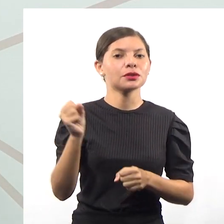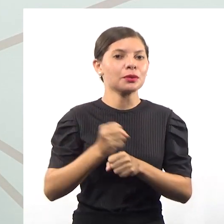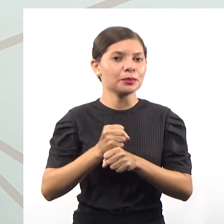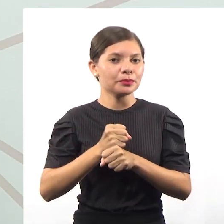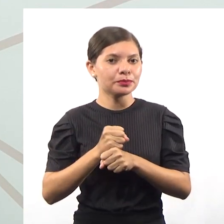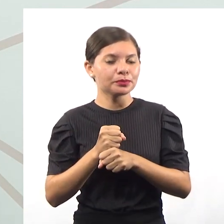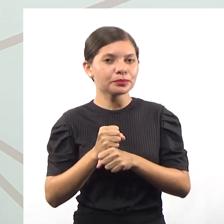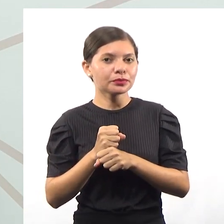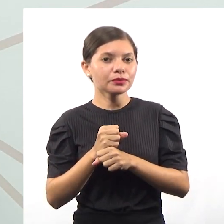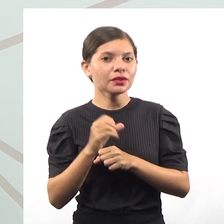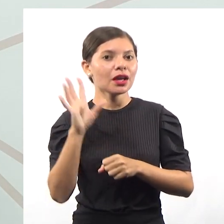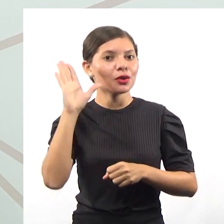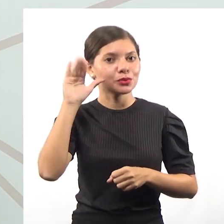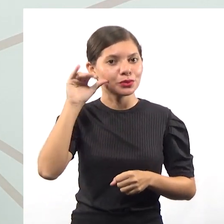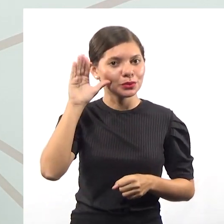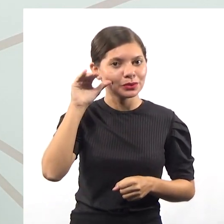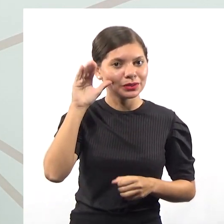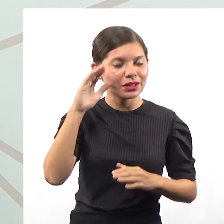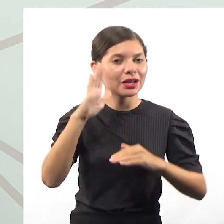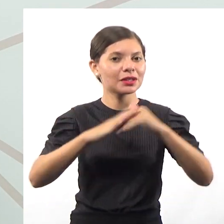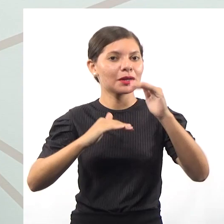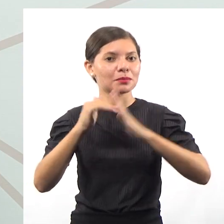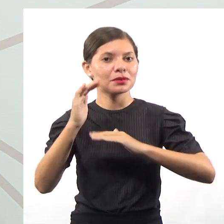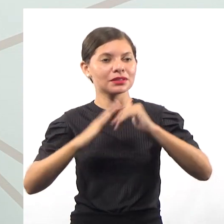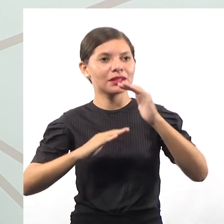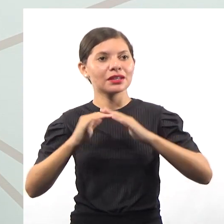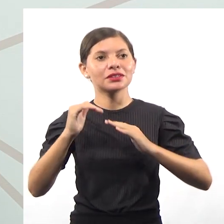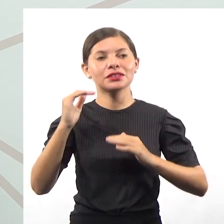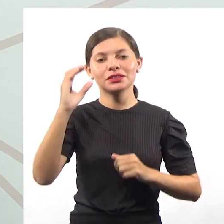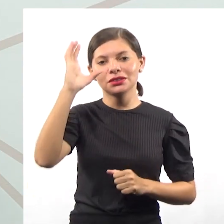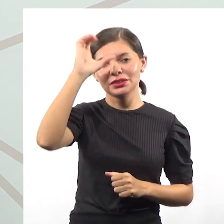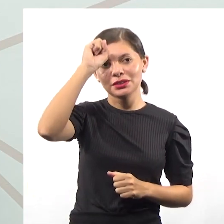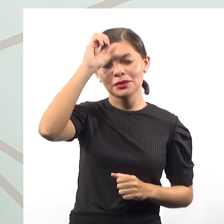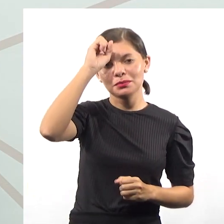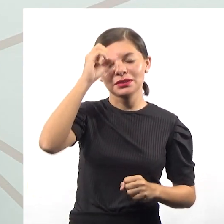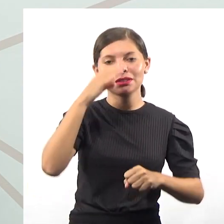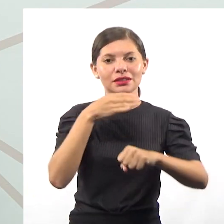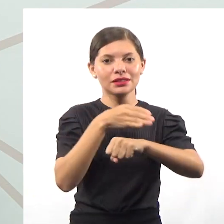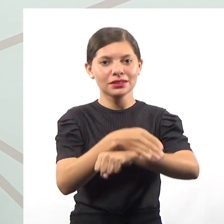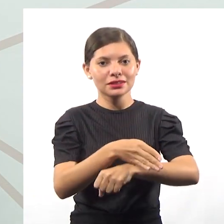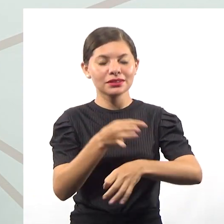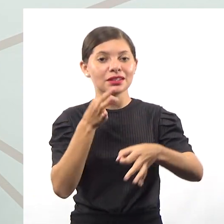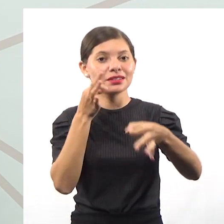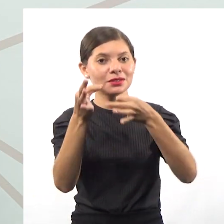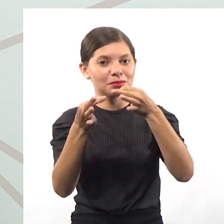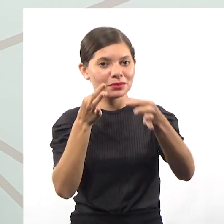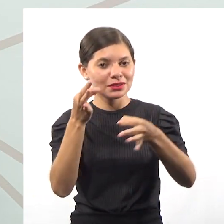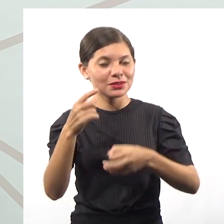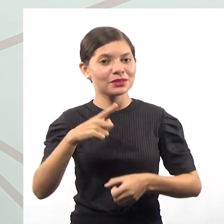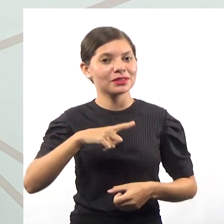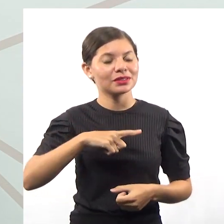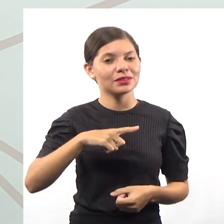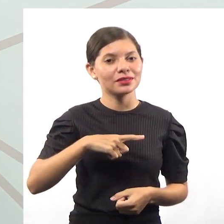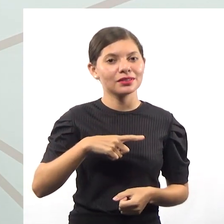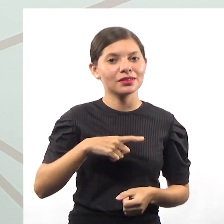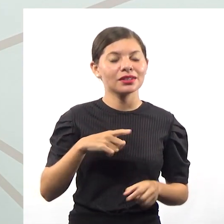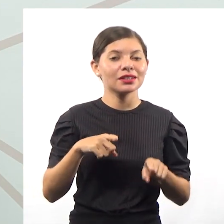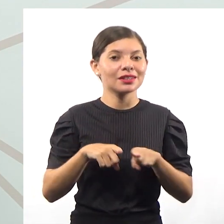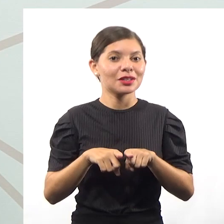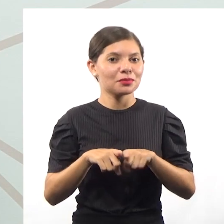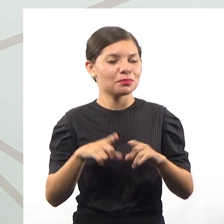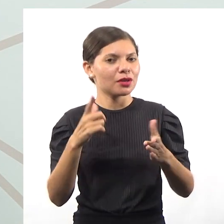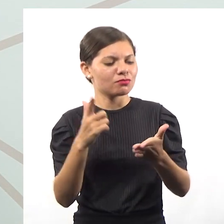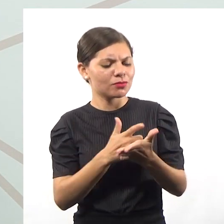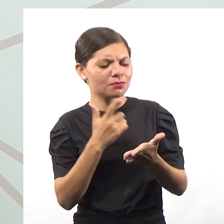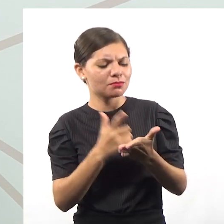você aí desenvolver a sua curiosidade, a capacidade de aprender e acessar as recomendações que nós trouxemos aqui. Além disso,